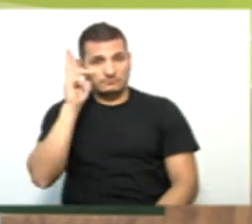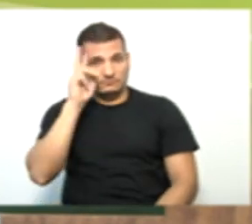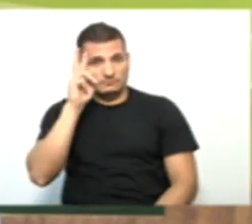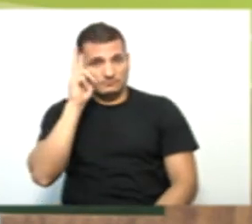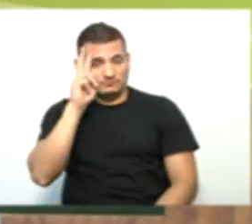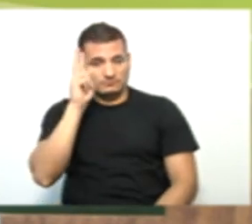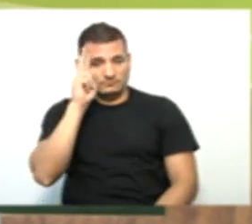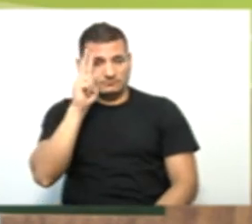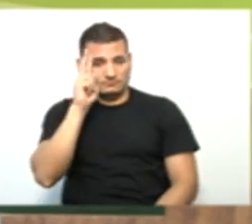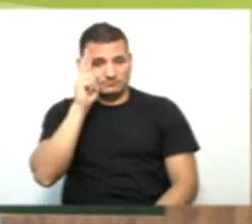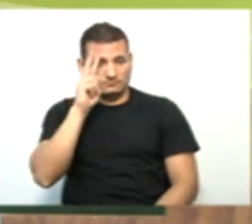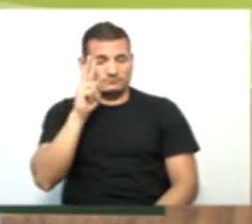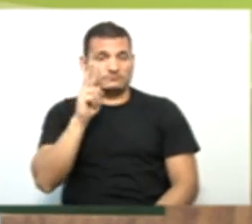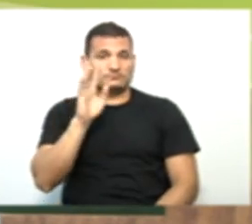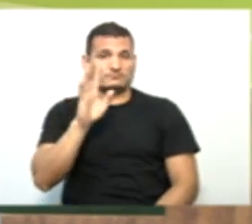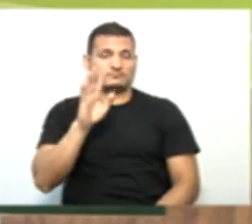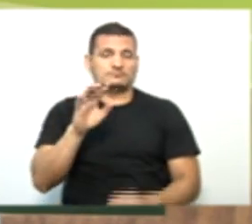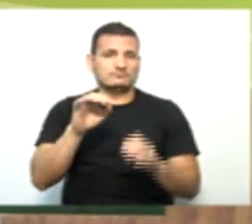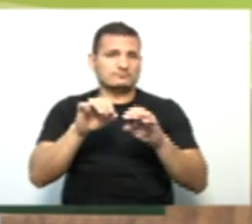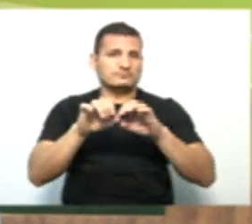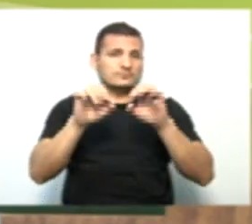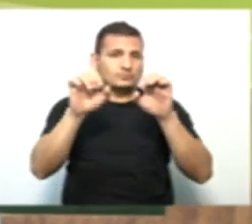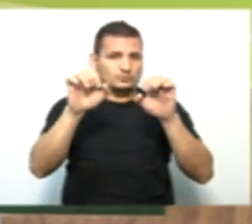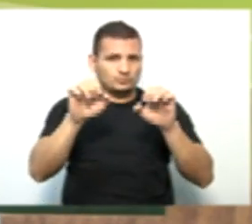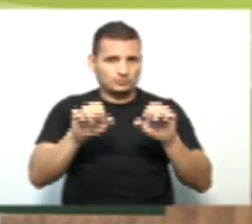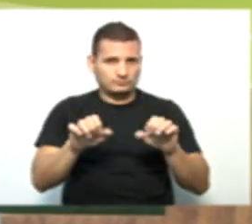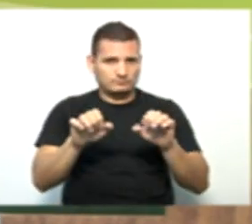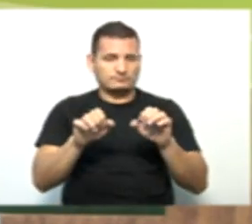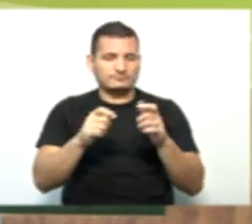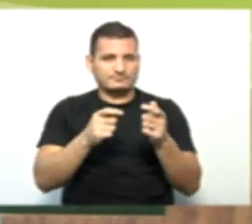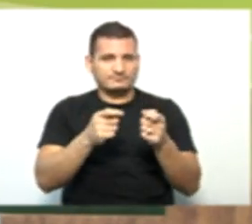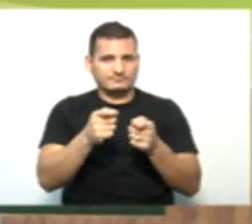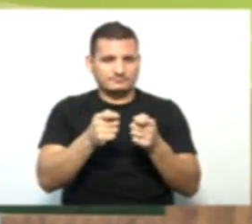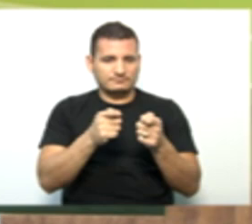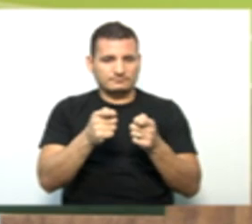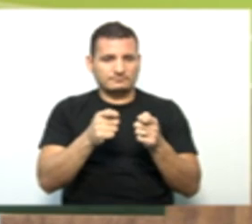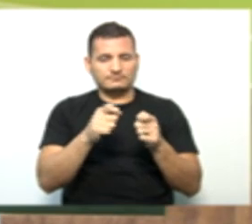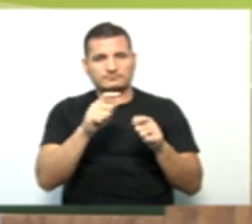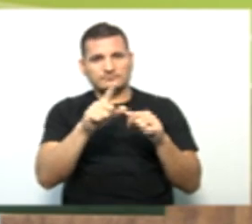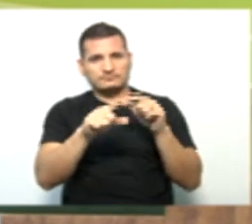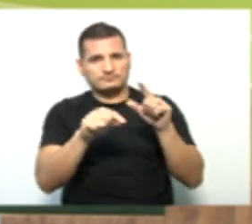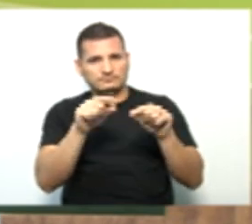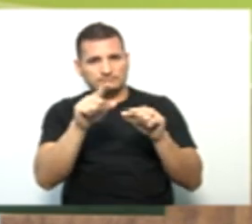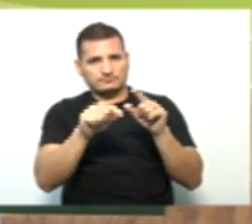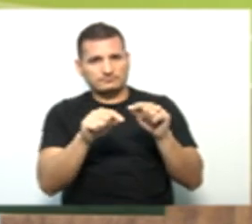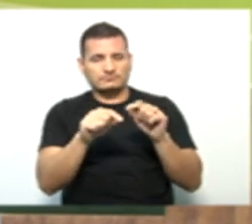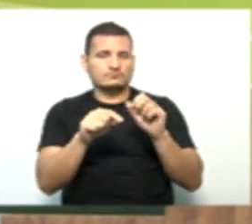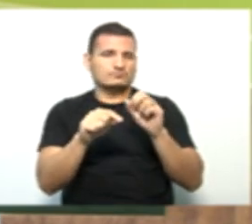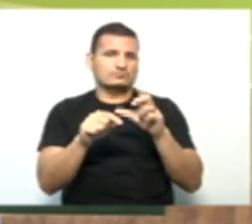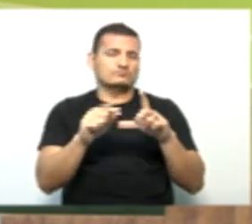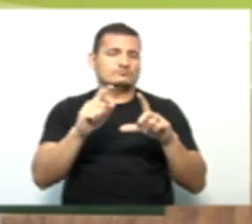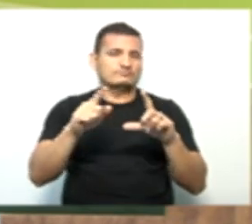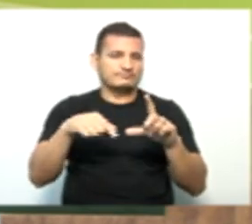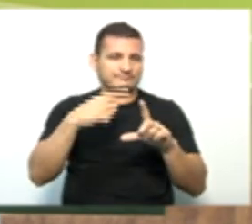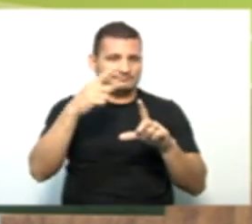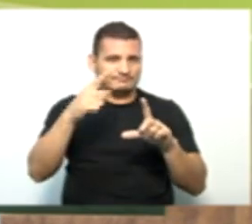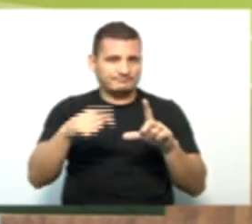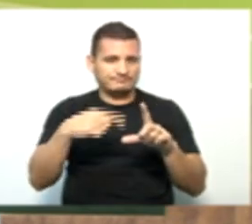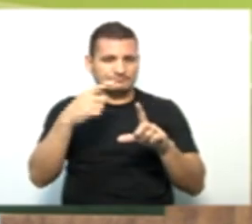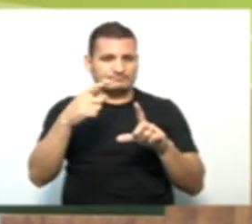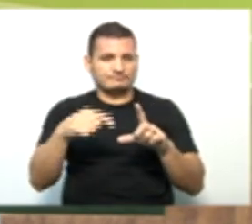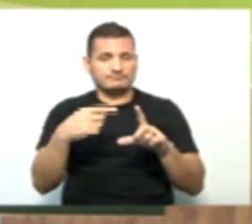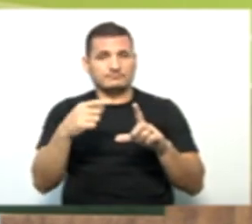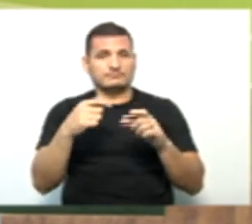entra em estruturas de controle, tanto a seleção quanto a repetição, temos que